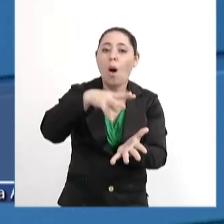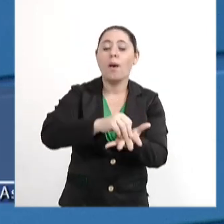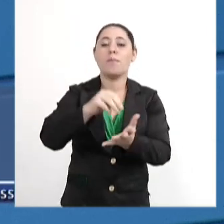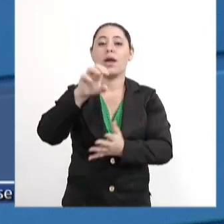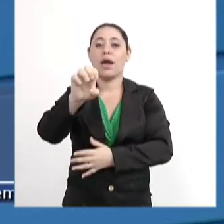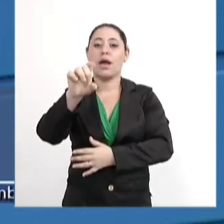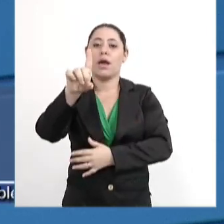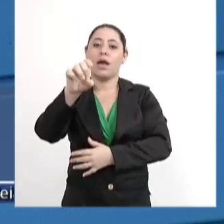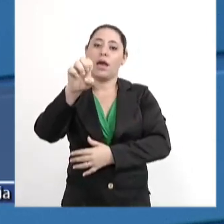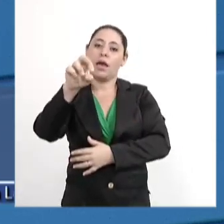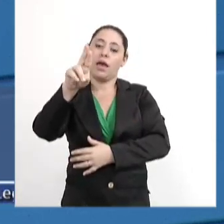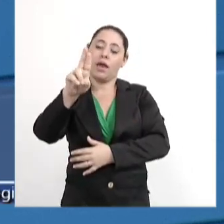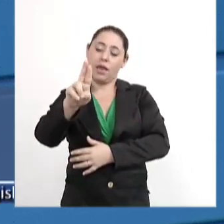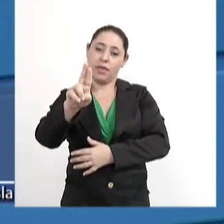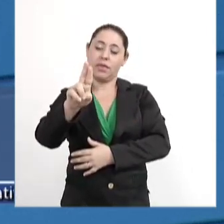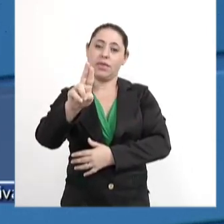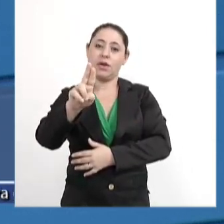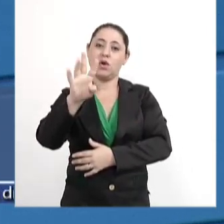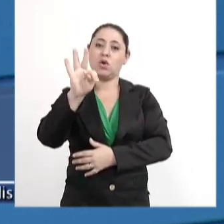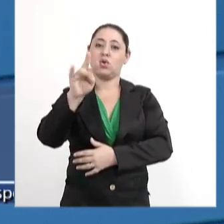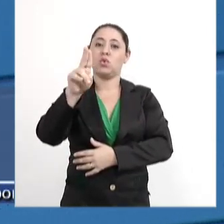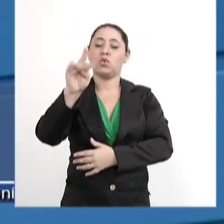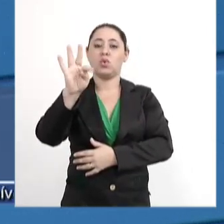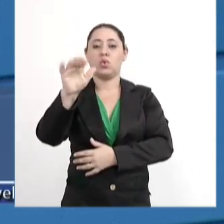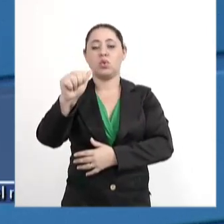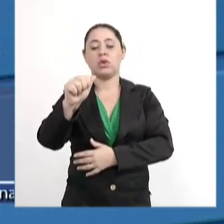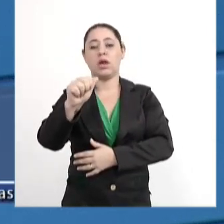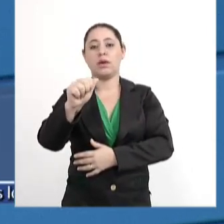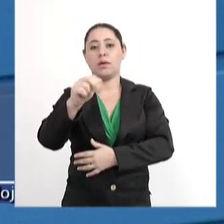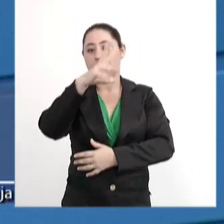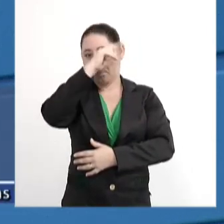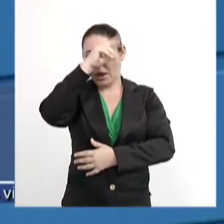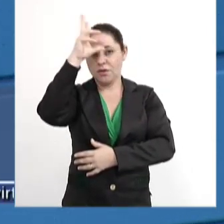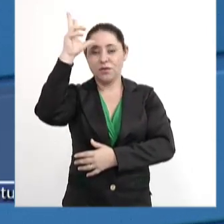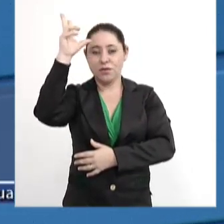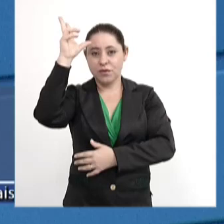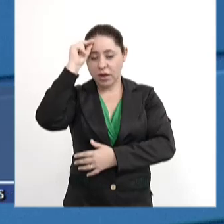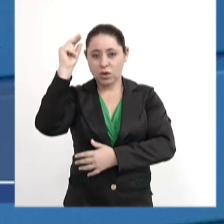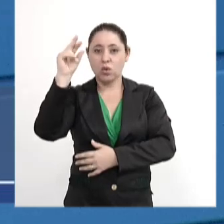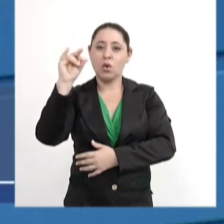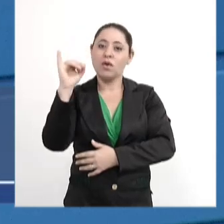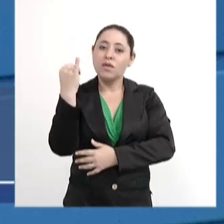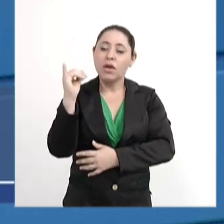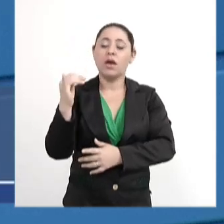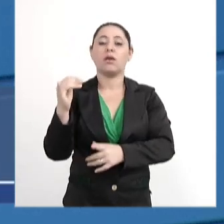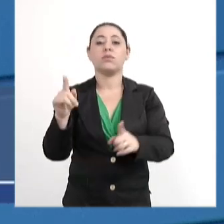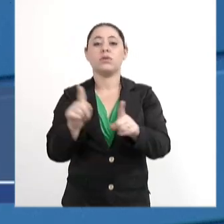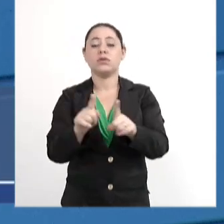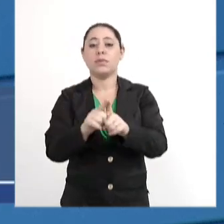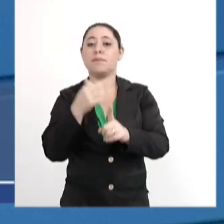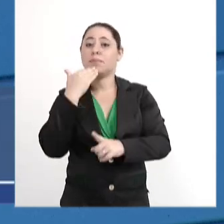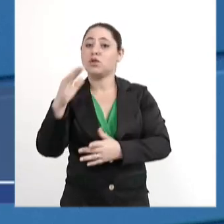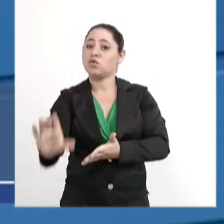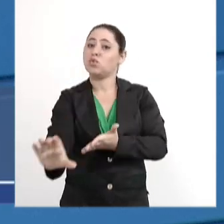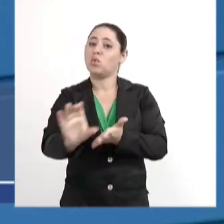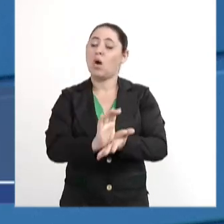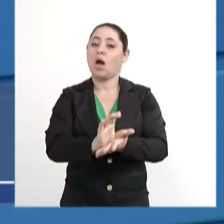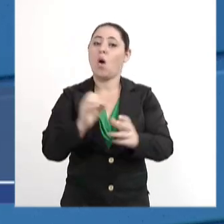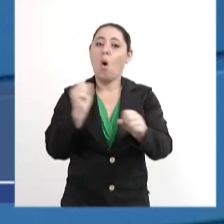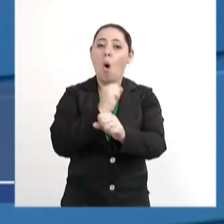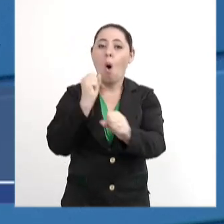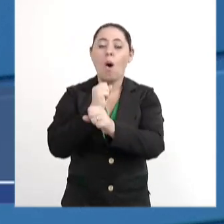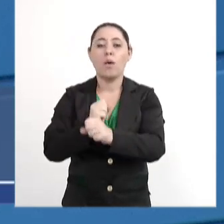Wilson França Lima Tuta, prefeito do município de Iviema, solicitando a viabilização de recursos para a realização de